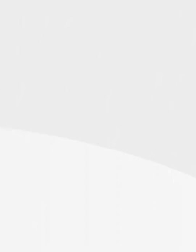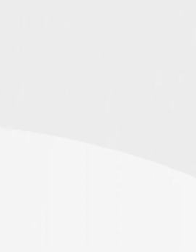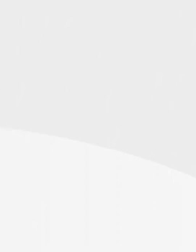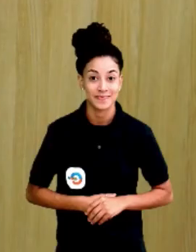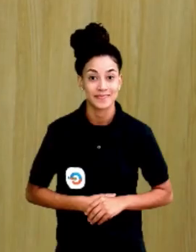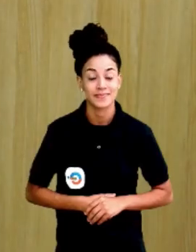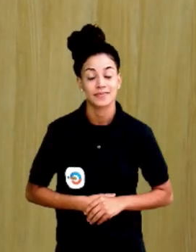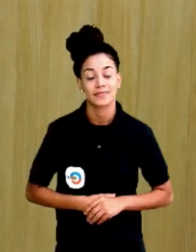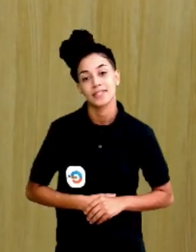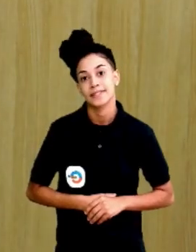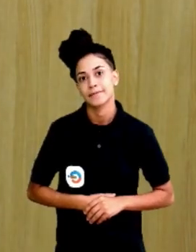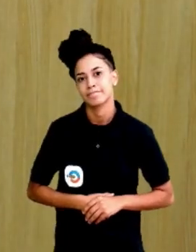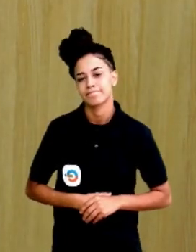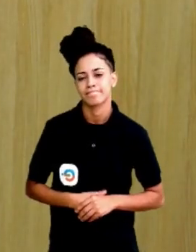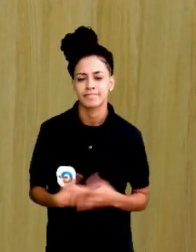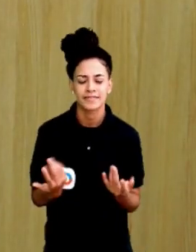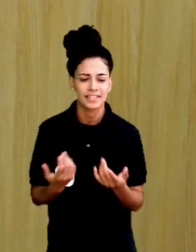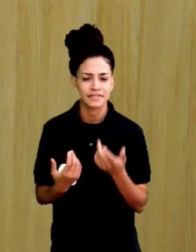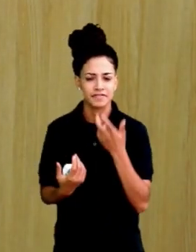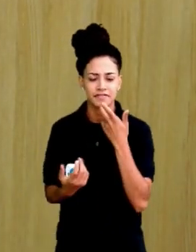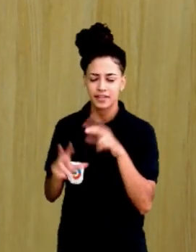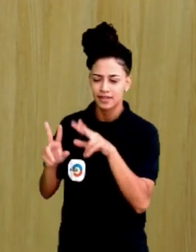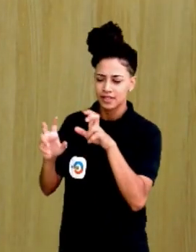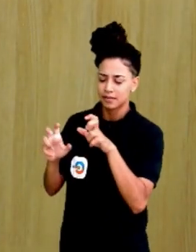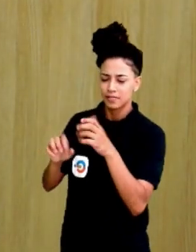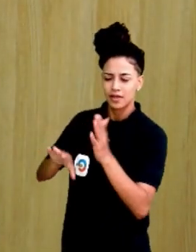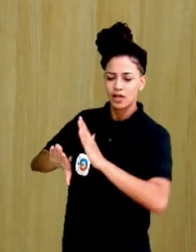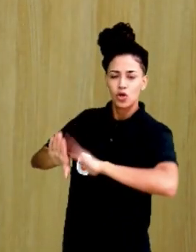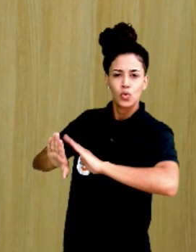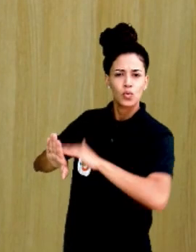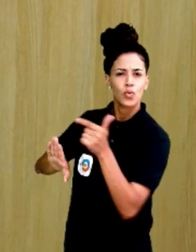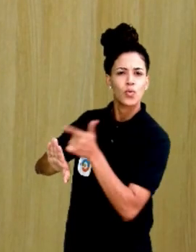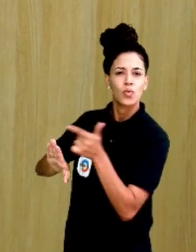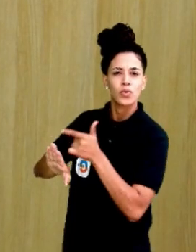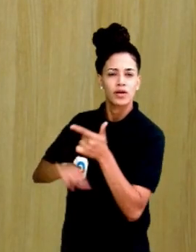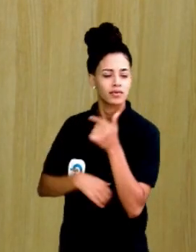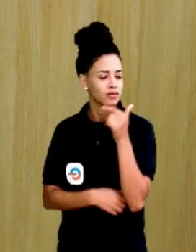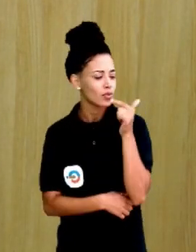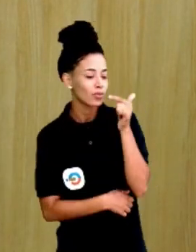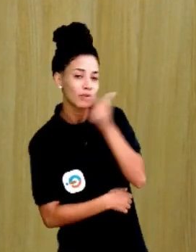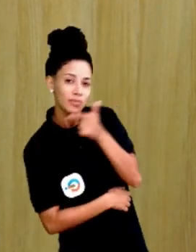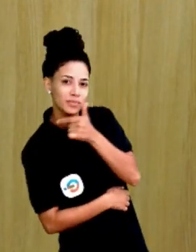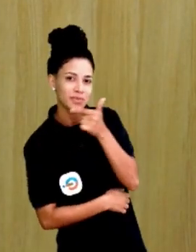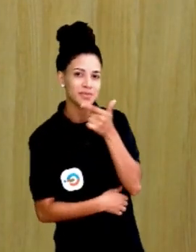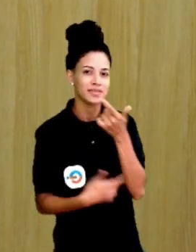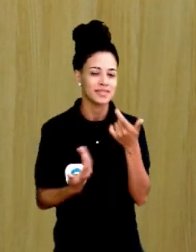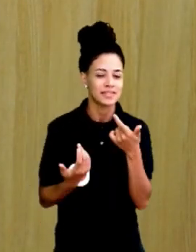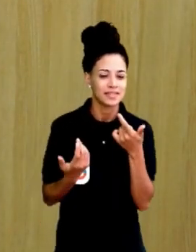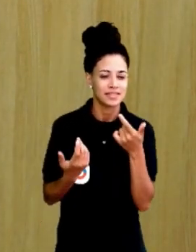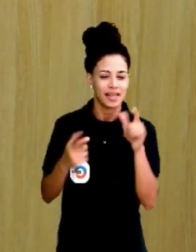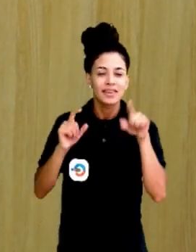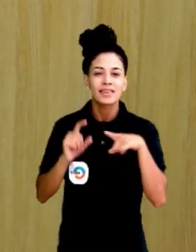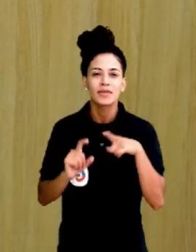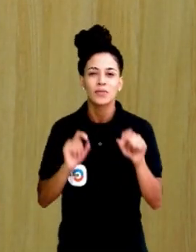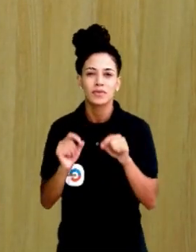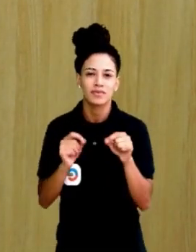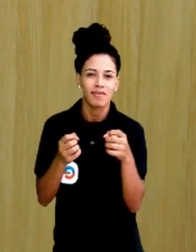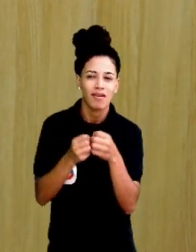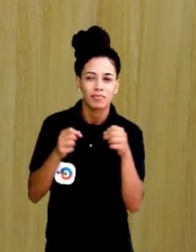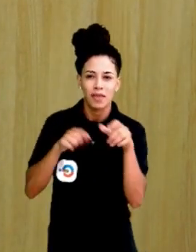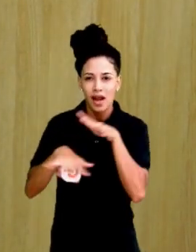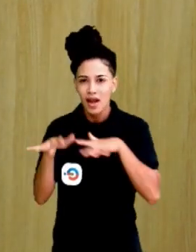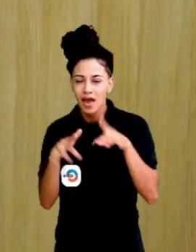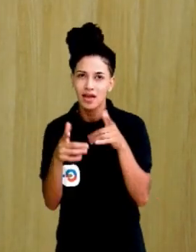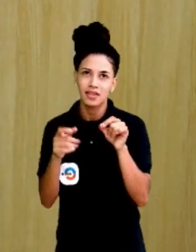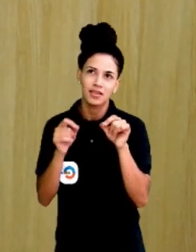onda falar sobre ironia ia falar sobre humor a gente tá aí meio perto desse universo de vocês né uma